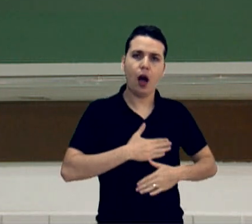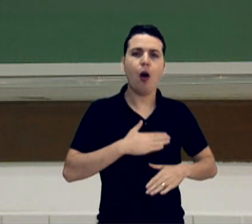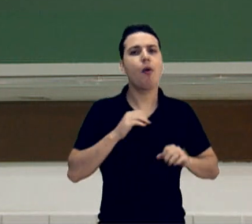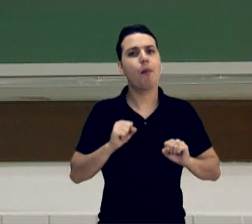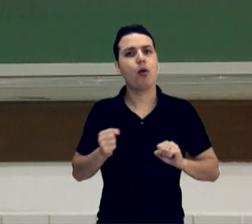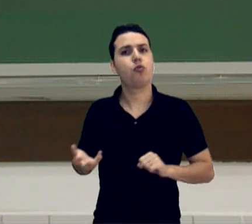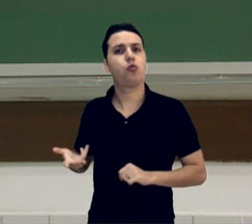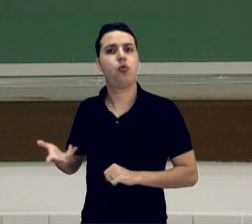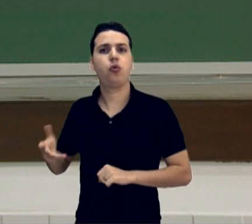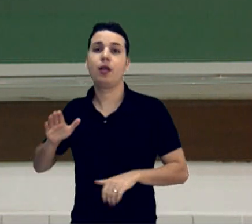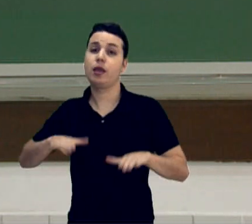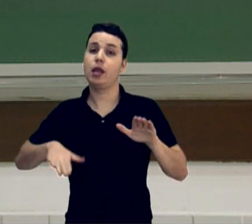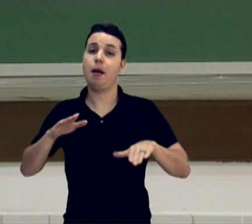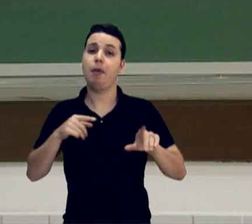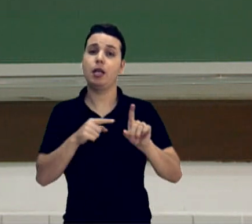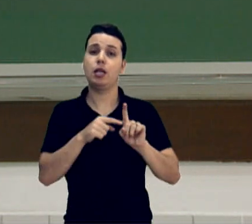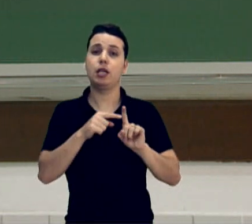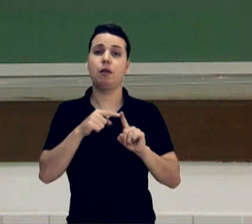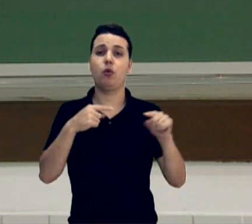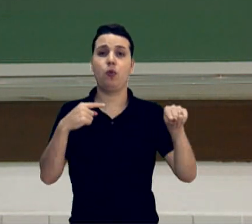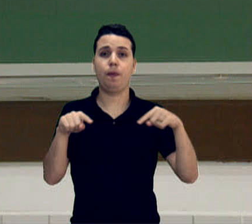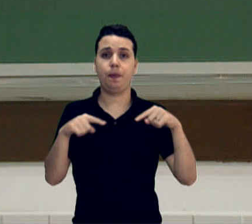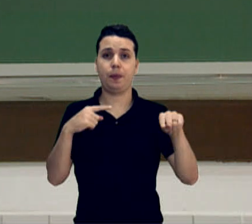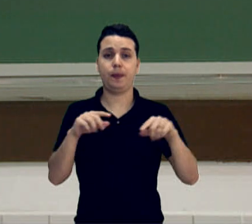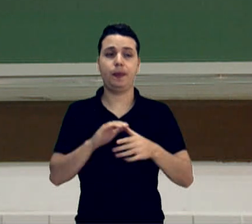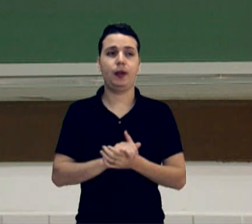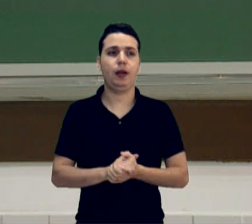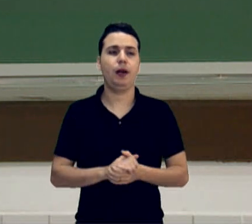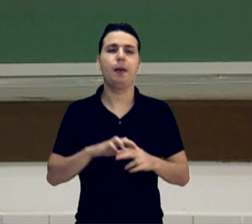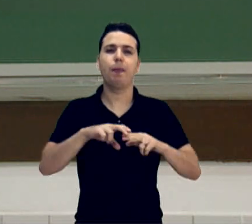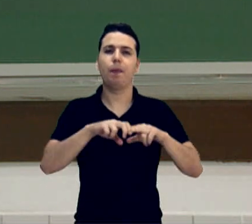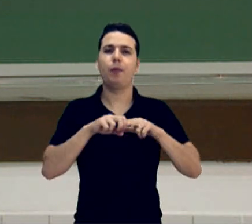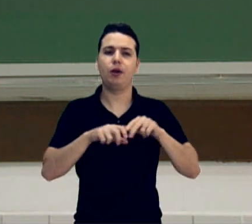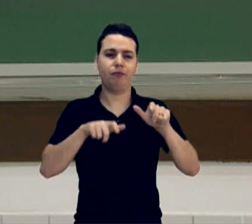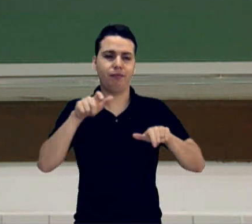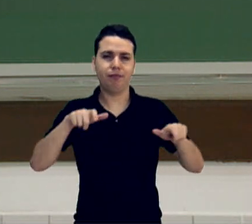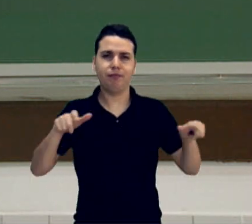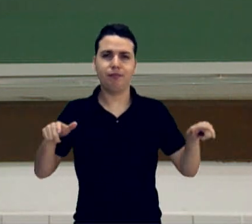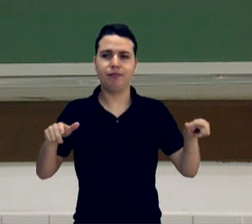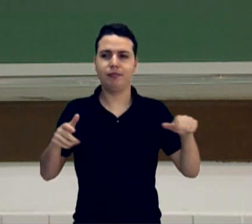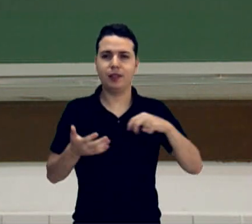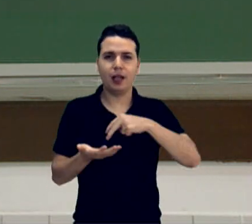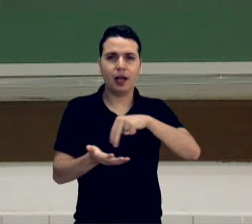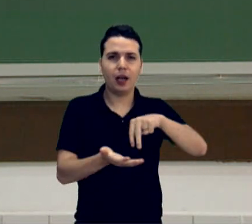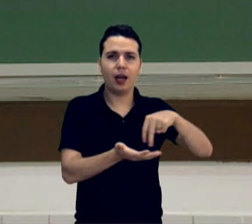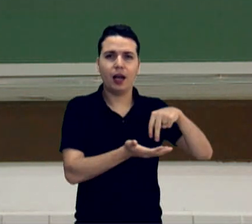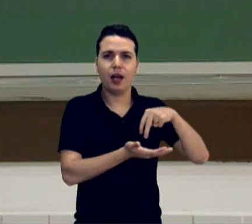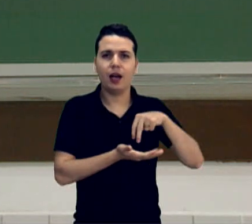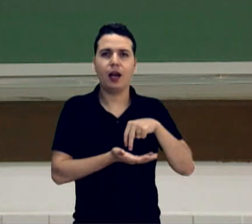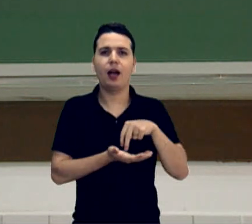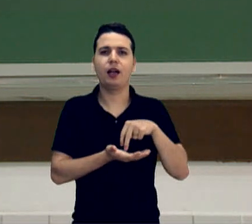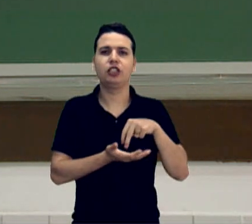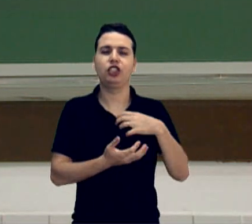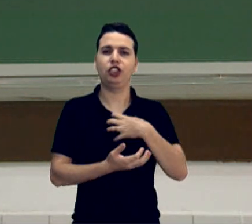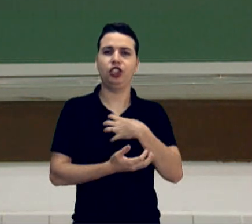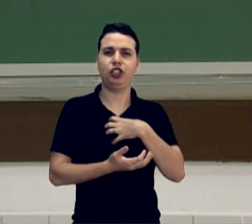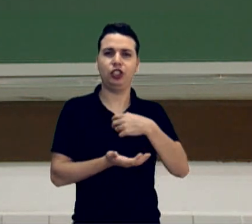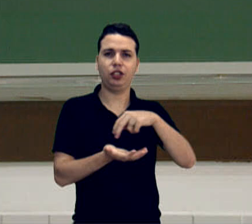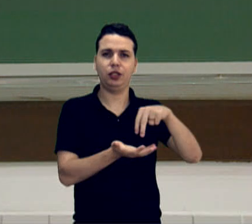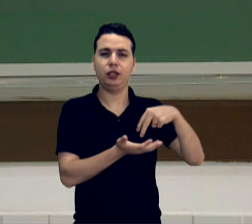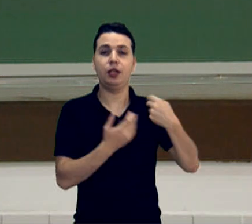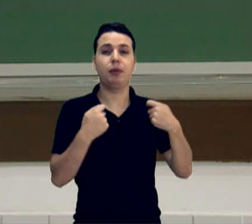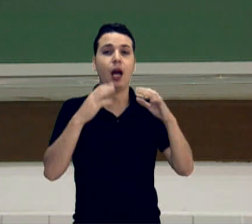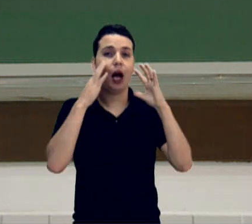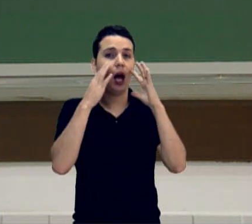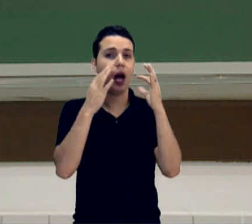música. Então, por isso que quem dança, quem está nessa modalidade de dançar, tem que estar sempre